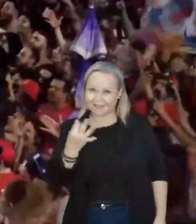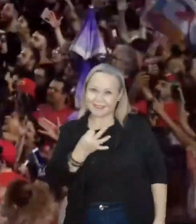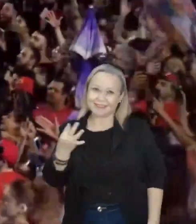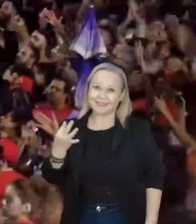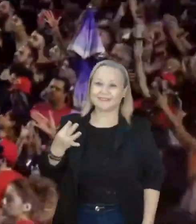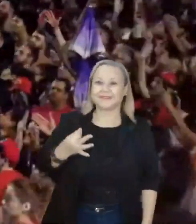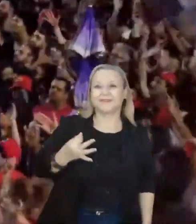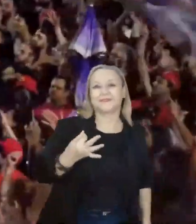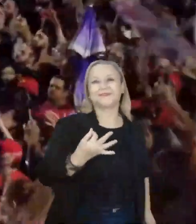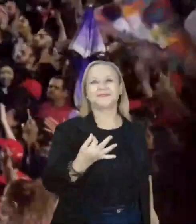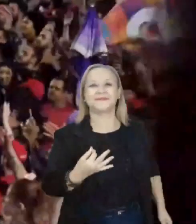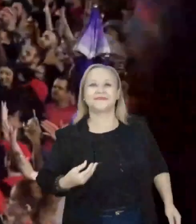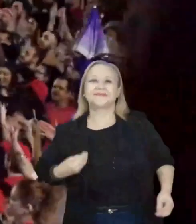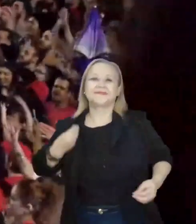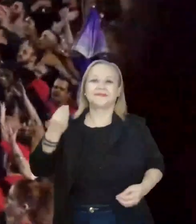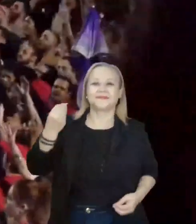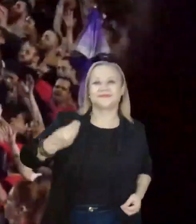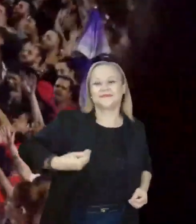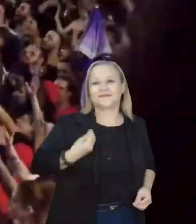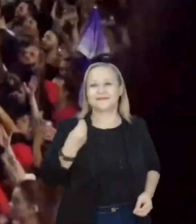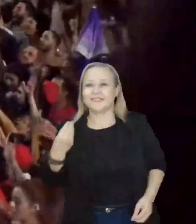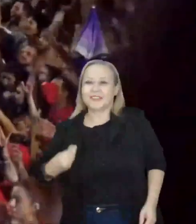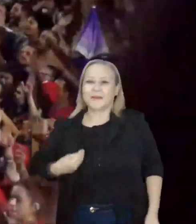Nunca mais